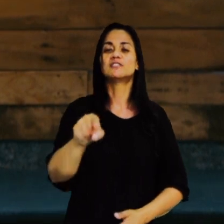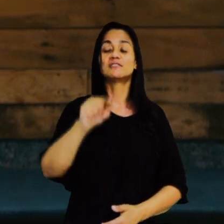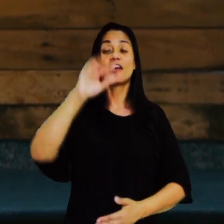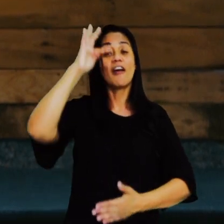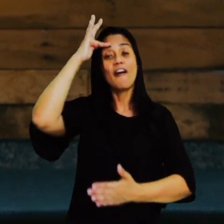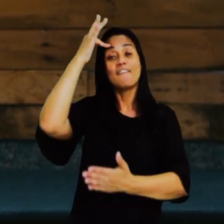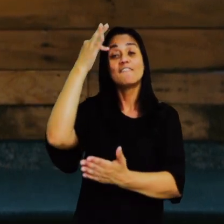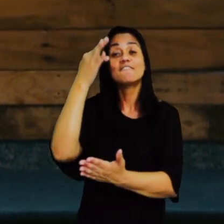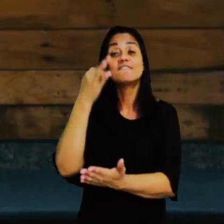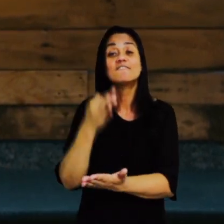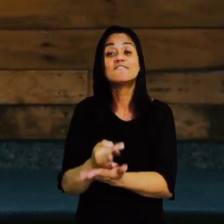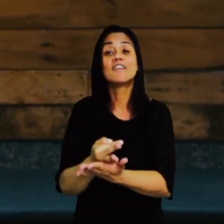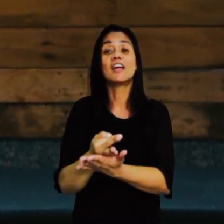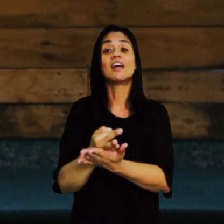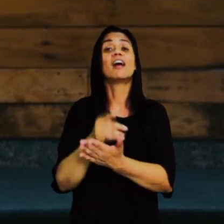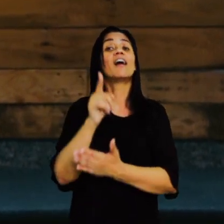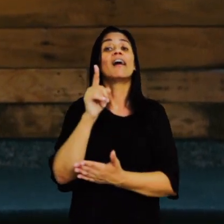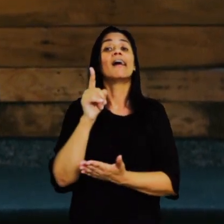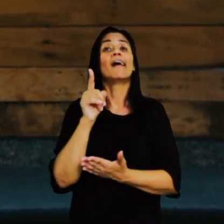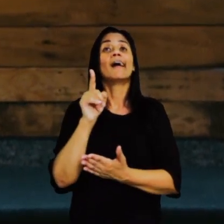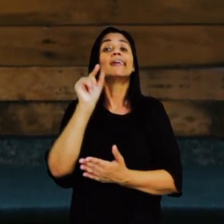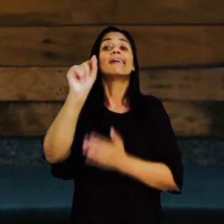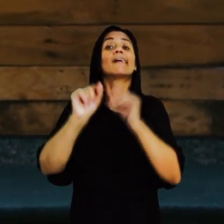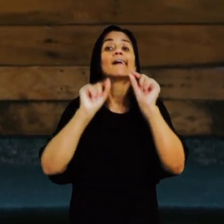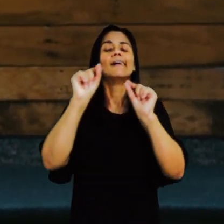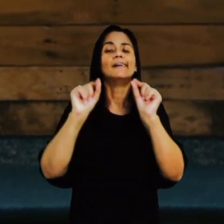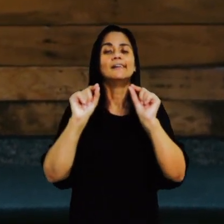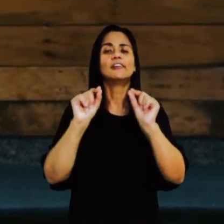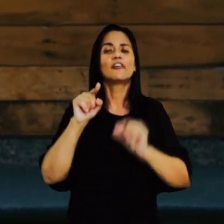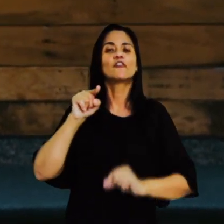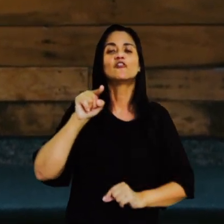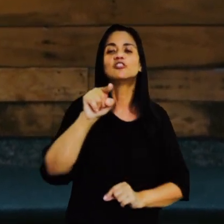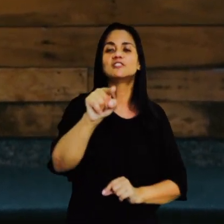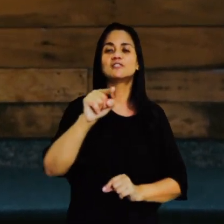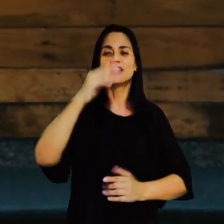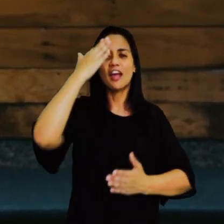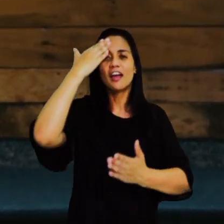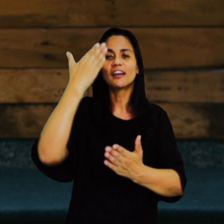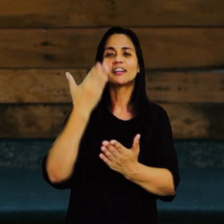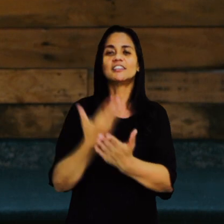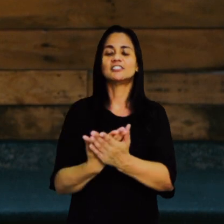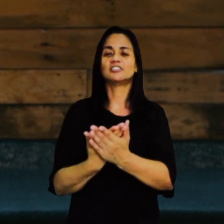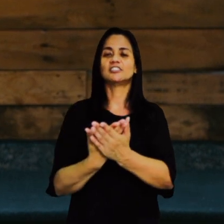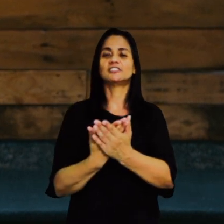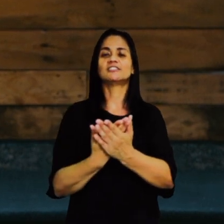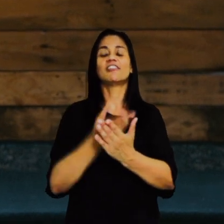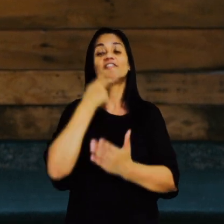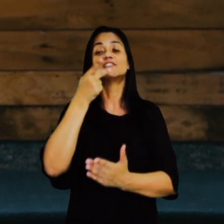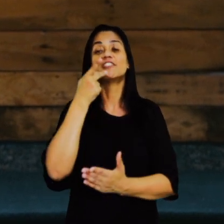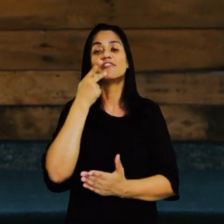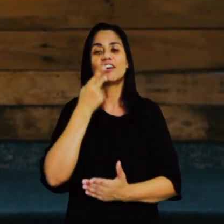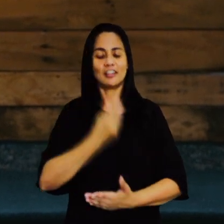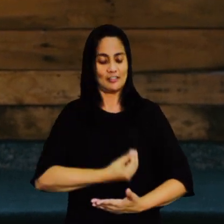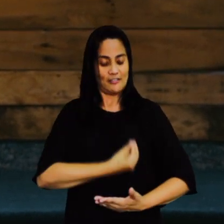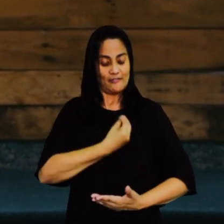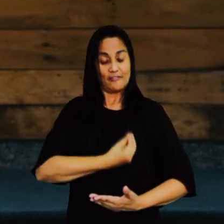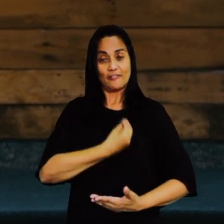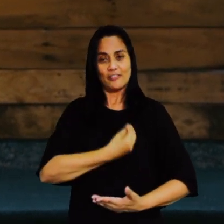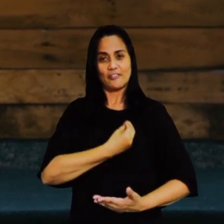professa, e você professa o que você vive.